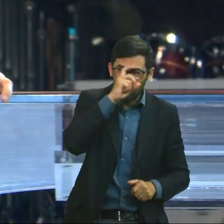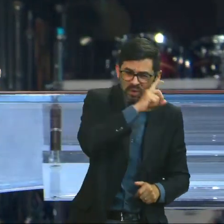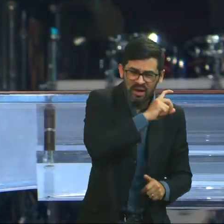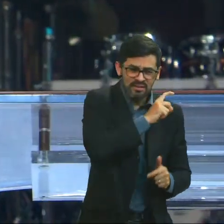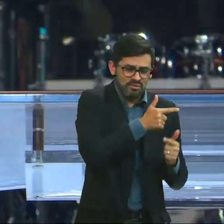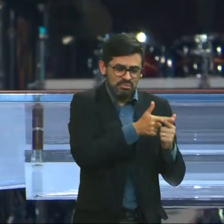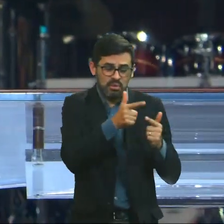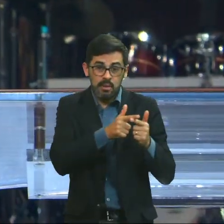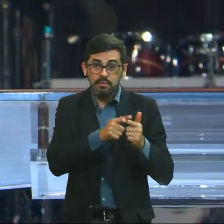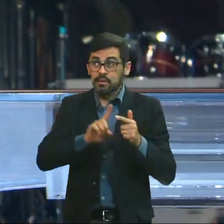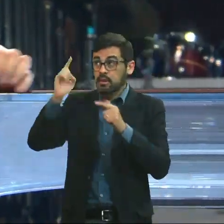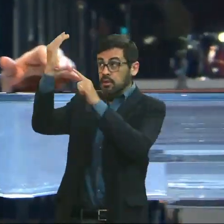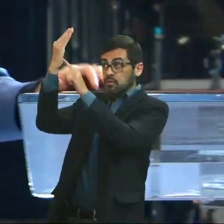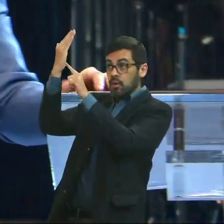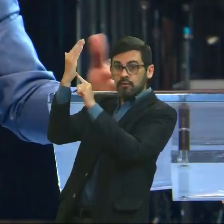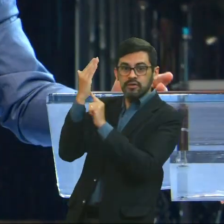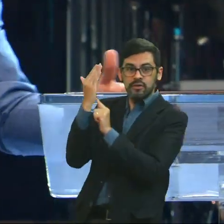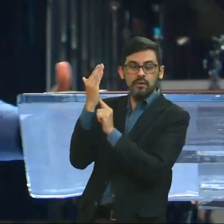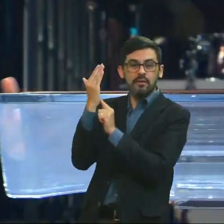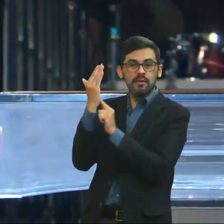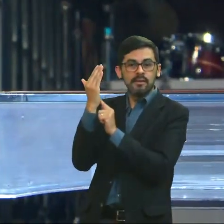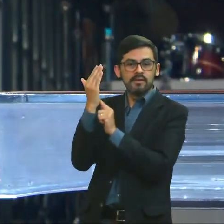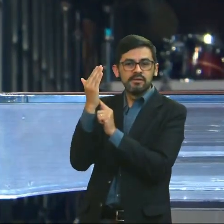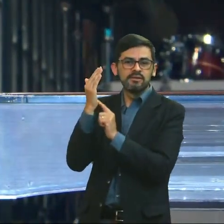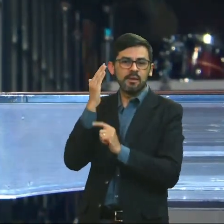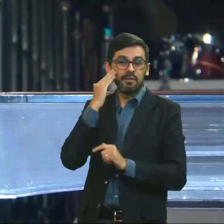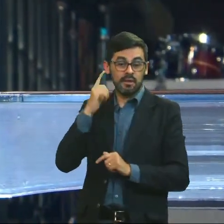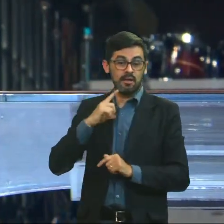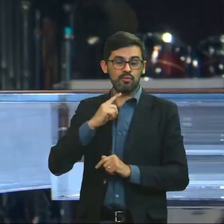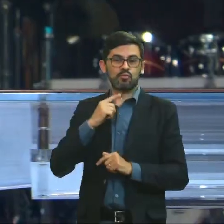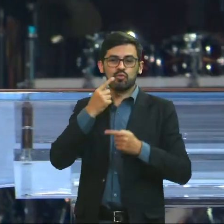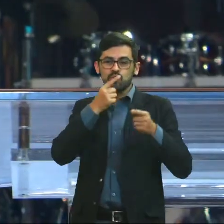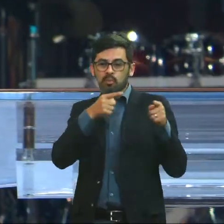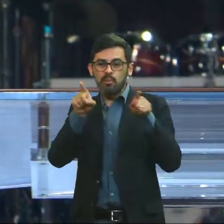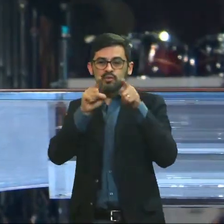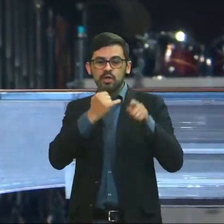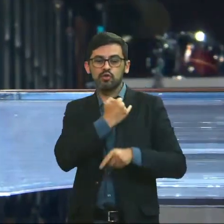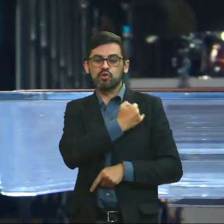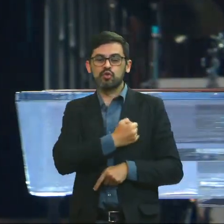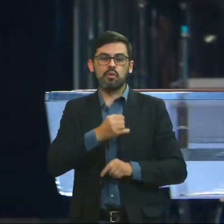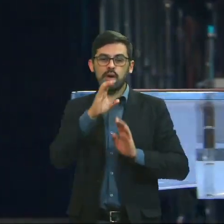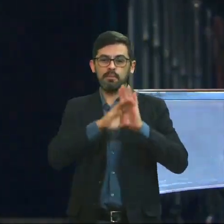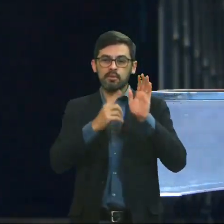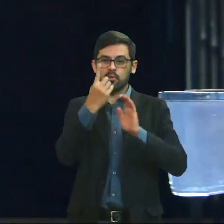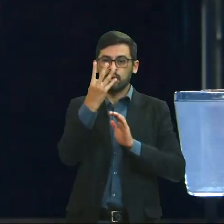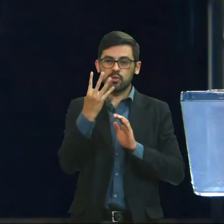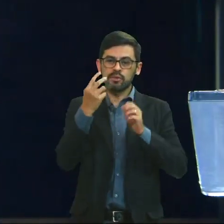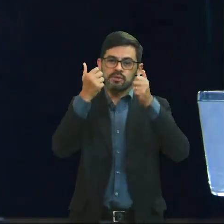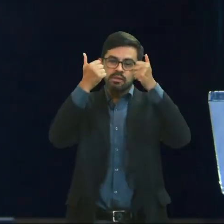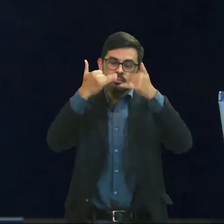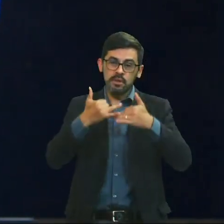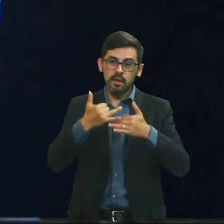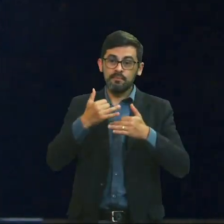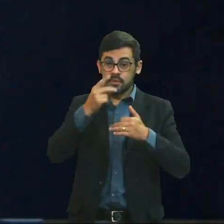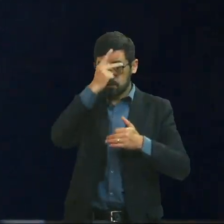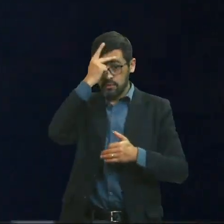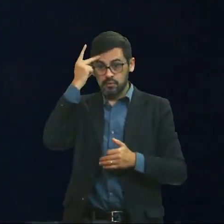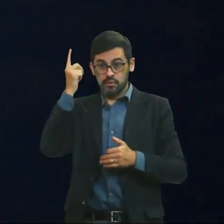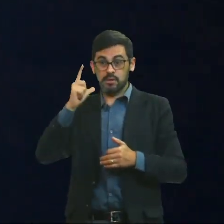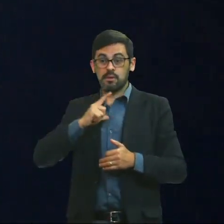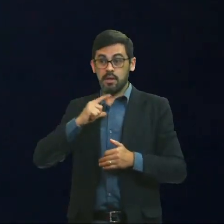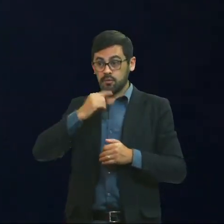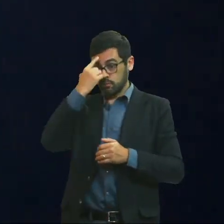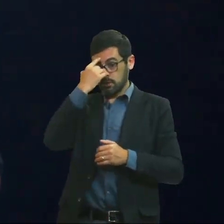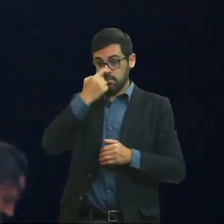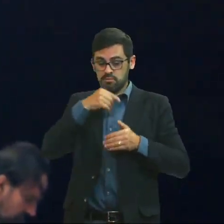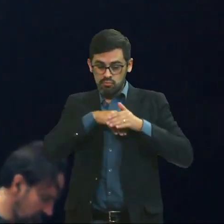acontecem. Tinha uma musiquinha que é baseada em João 14, 21, que diz assim: aquele que tem os meus mandamentos e os guarda,